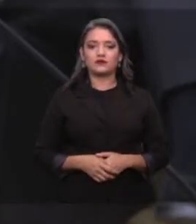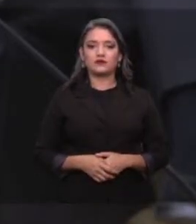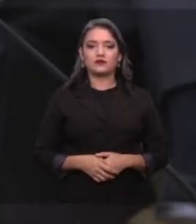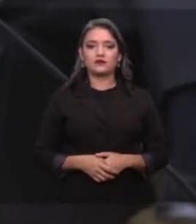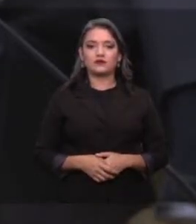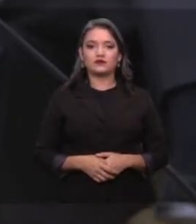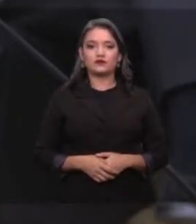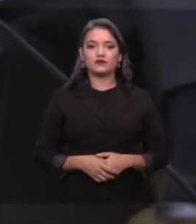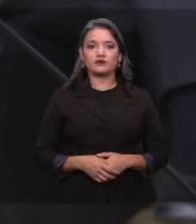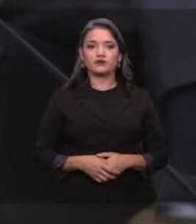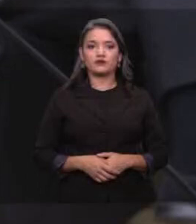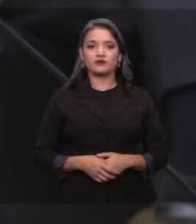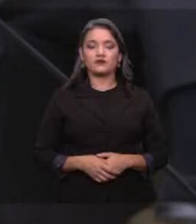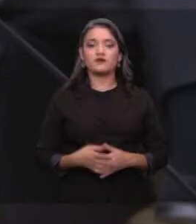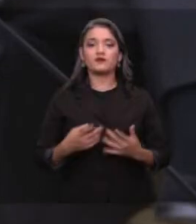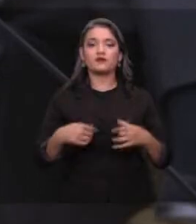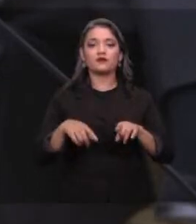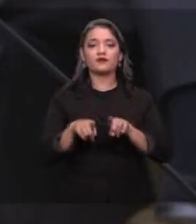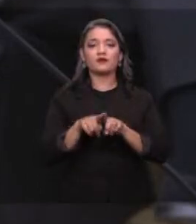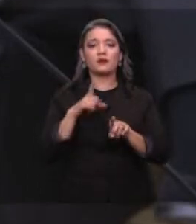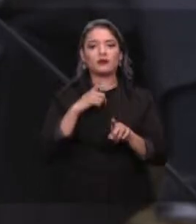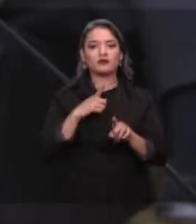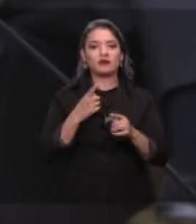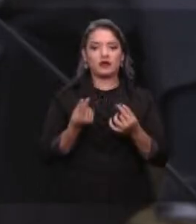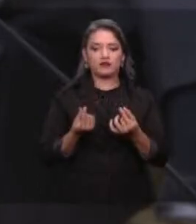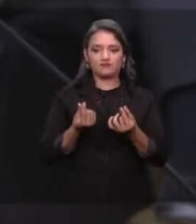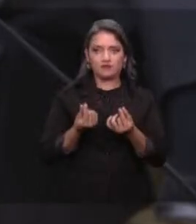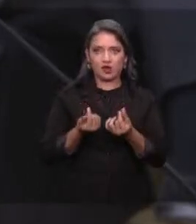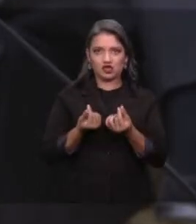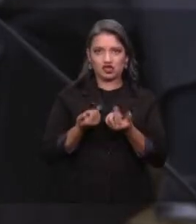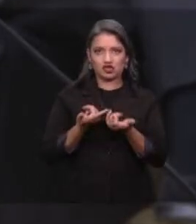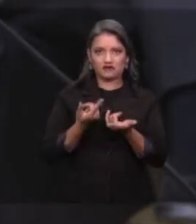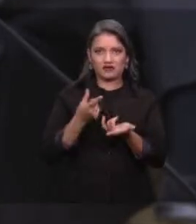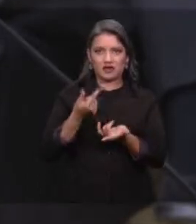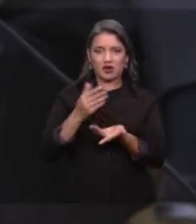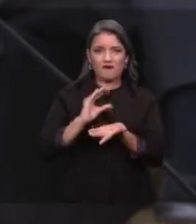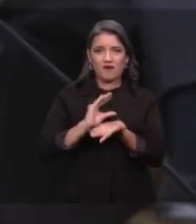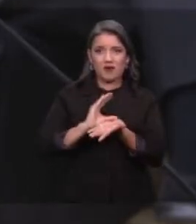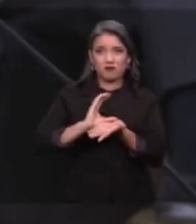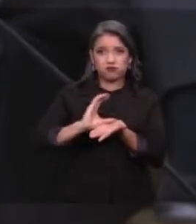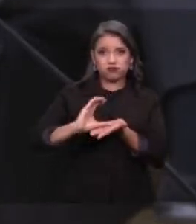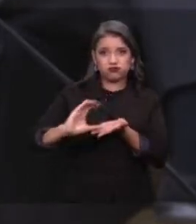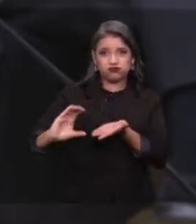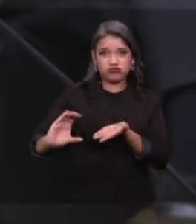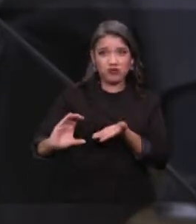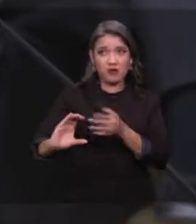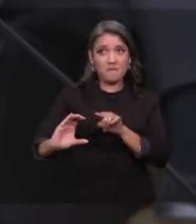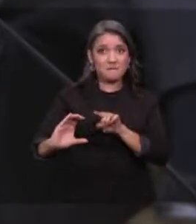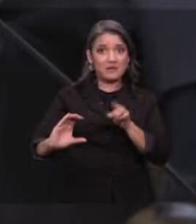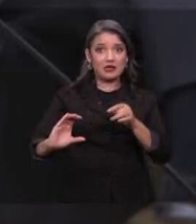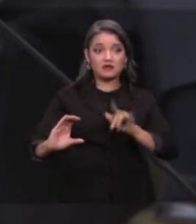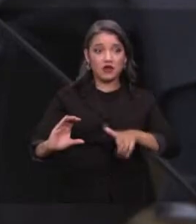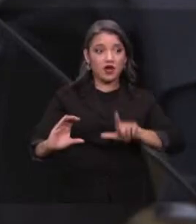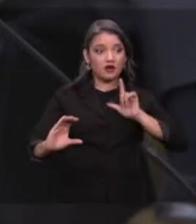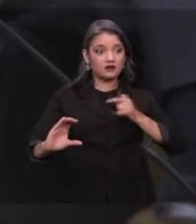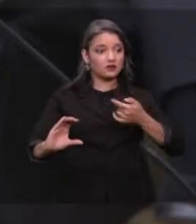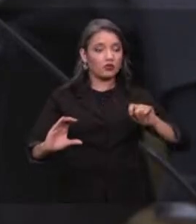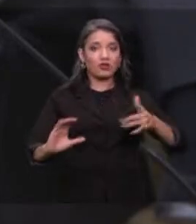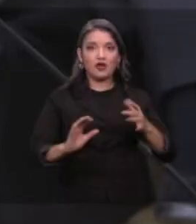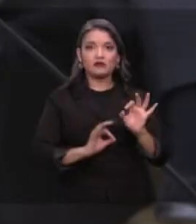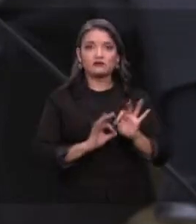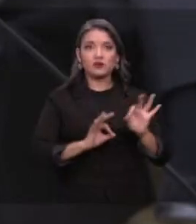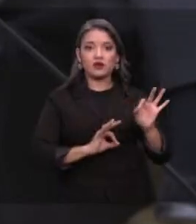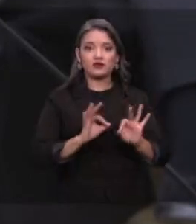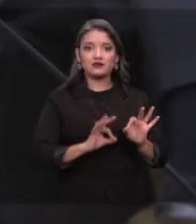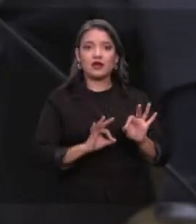uma aplicação de verba tão vultosa sem a devida previsão faz também com que